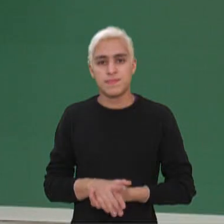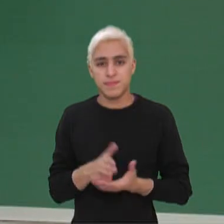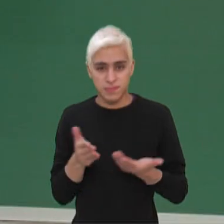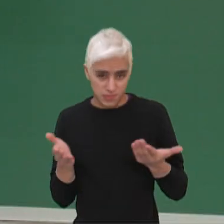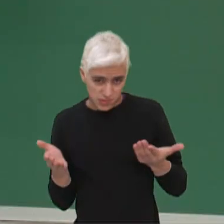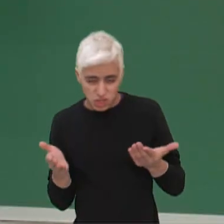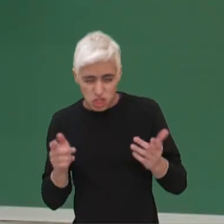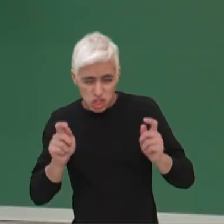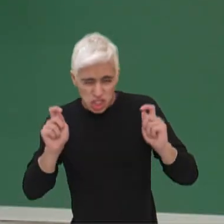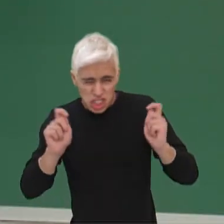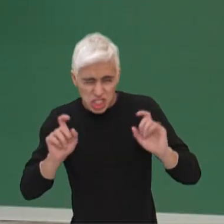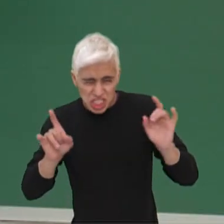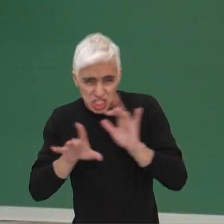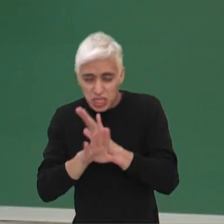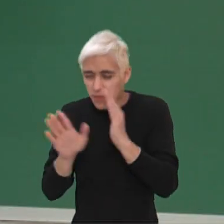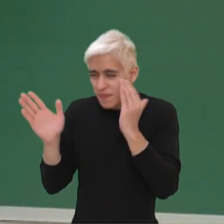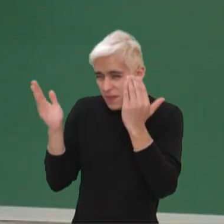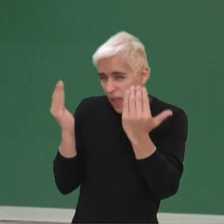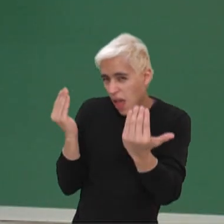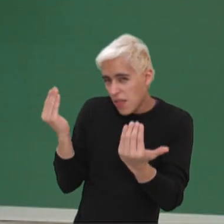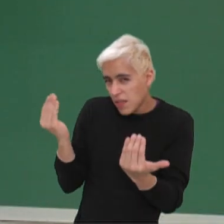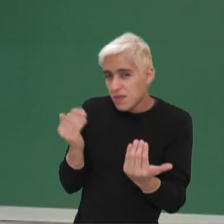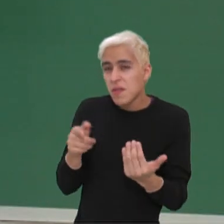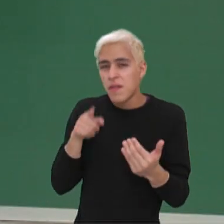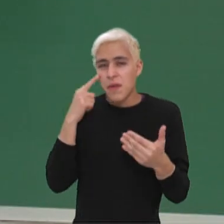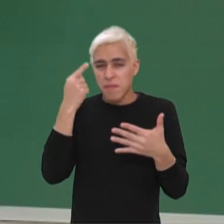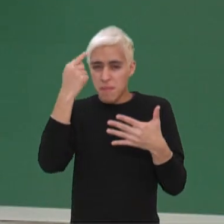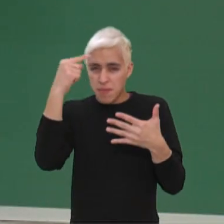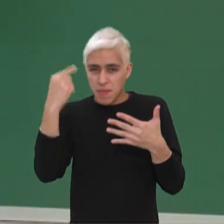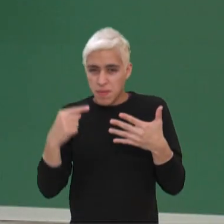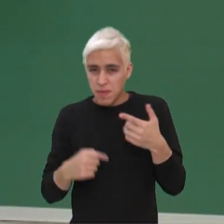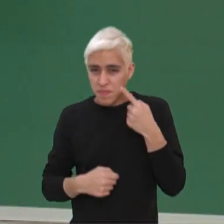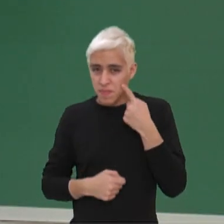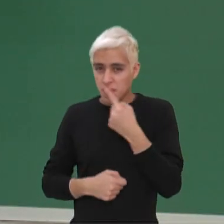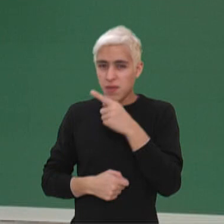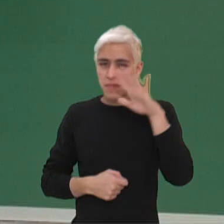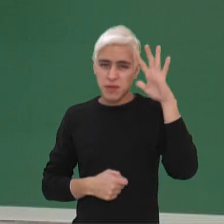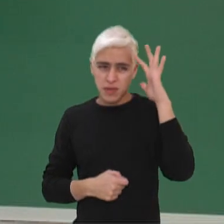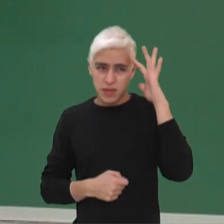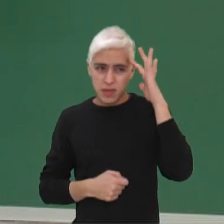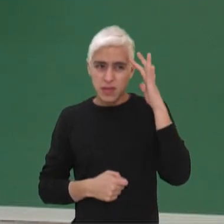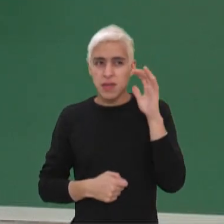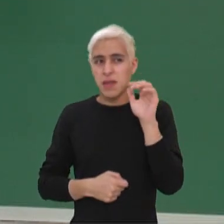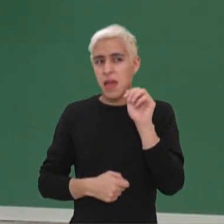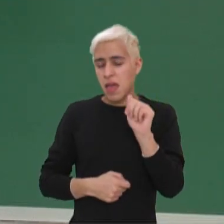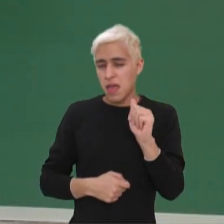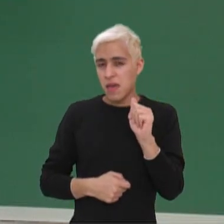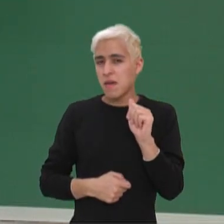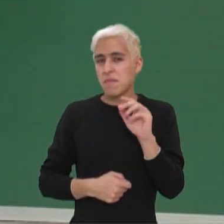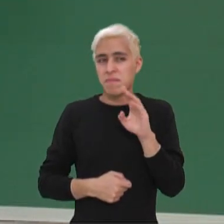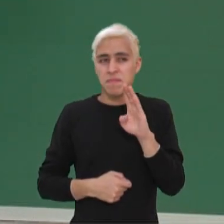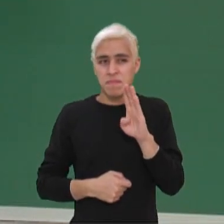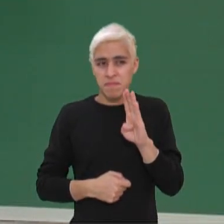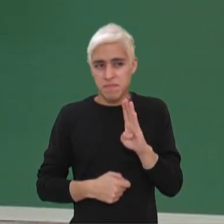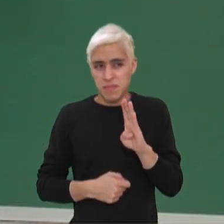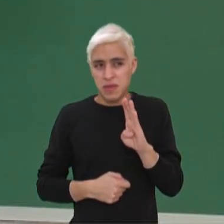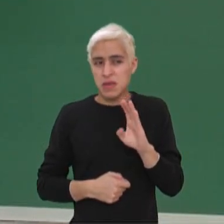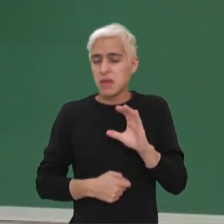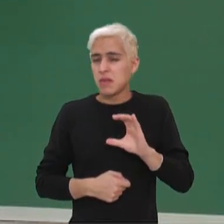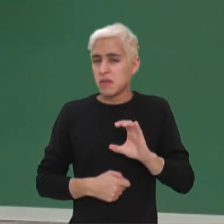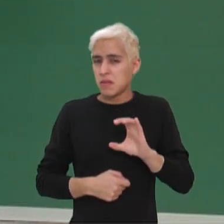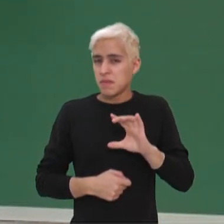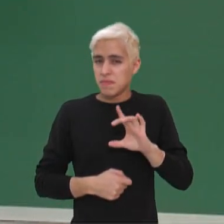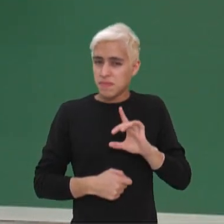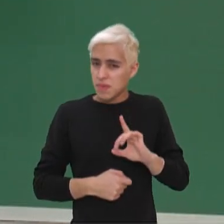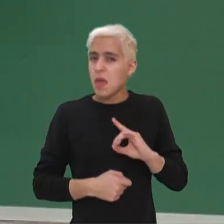Deu tempo de analisar? Vamos ver aqui as alternativas então. Você imaginou que era dórico, jônico,